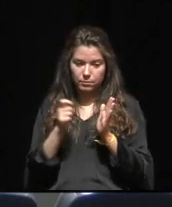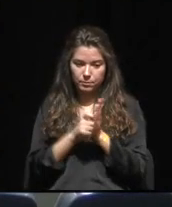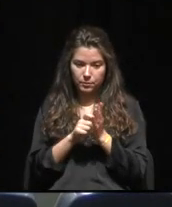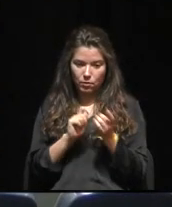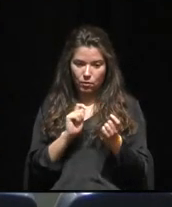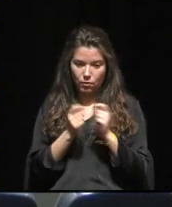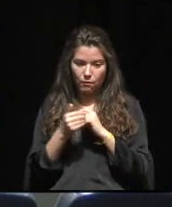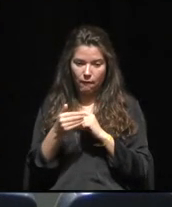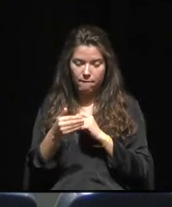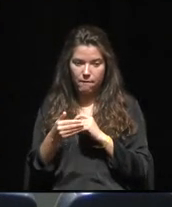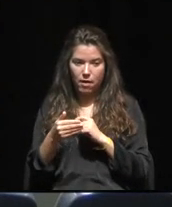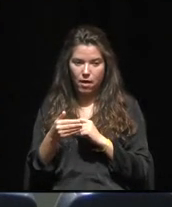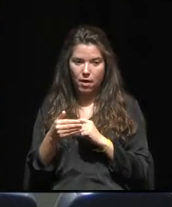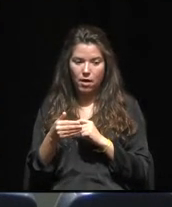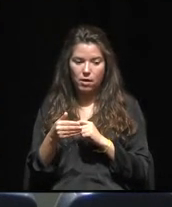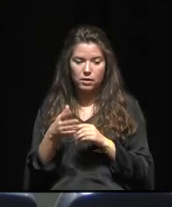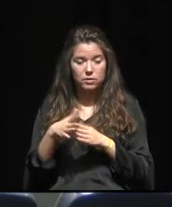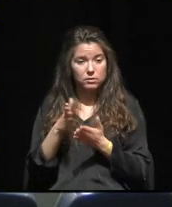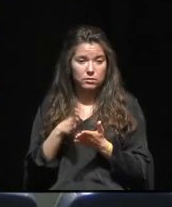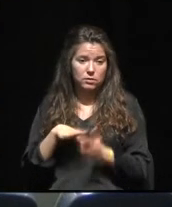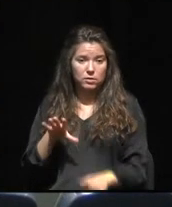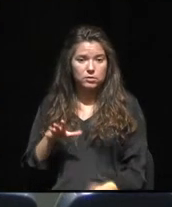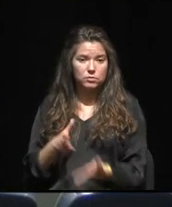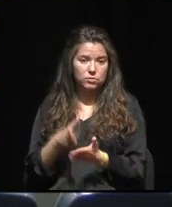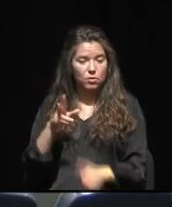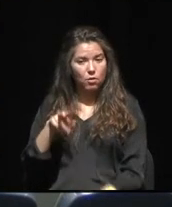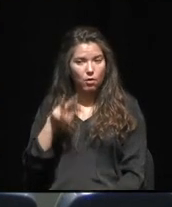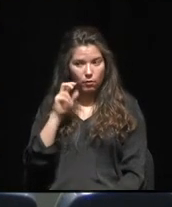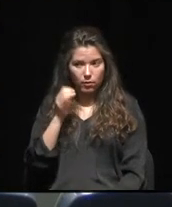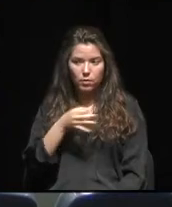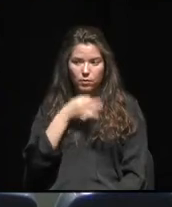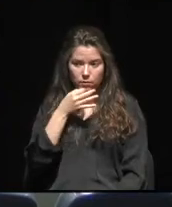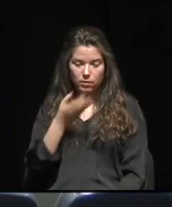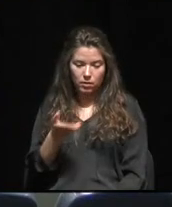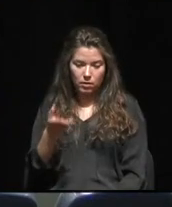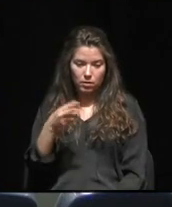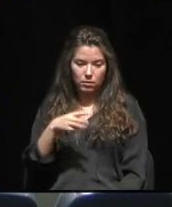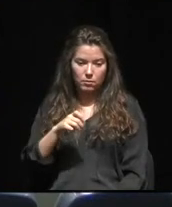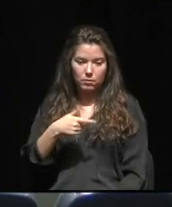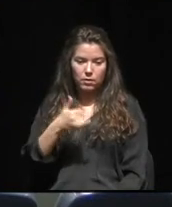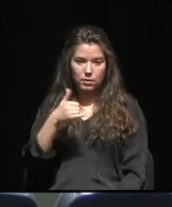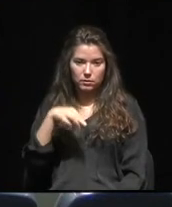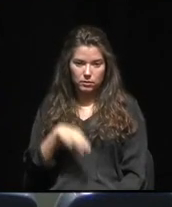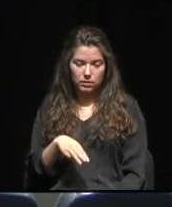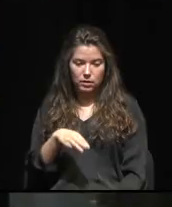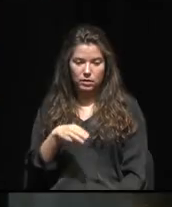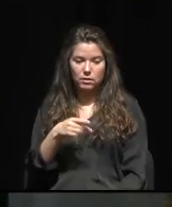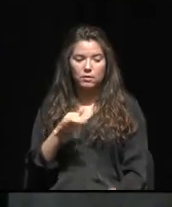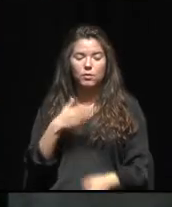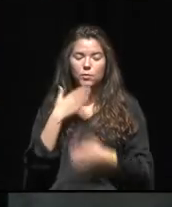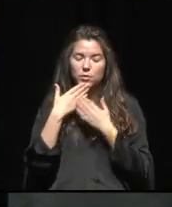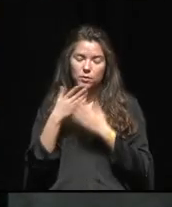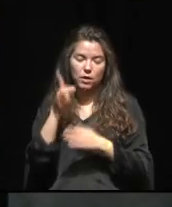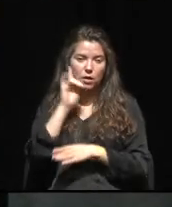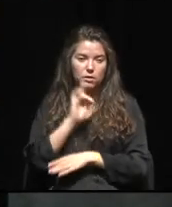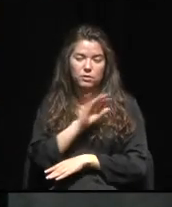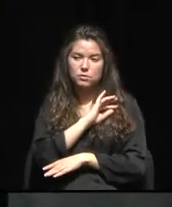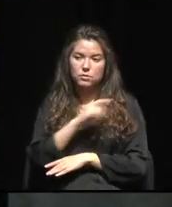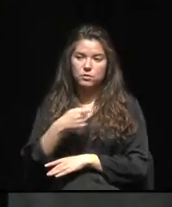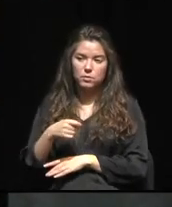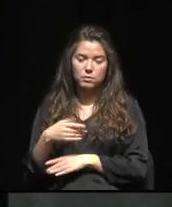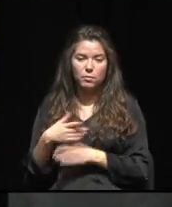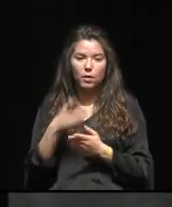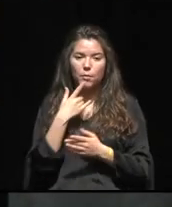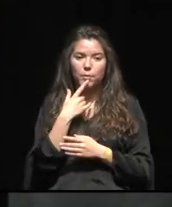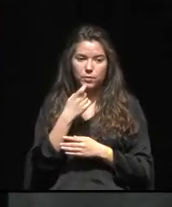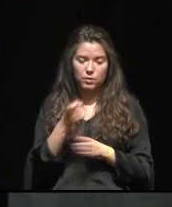votado agora queria só ouvir primeiro para perceber pode passar a palavra ao Deputado Martim bores de Freitas obrigado senhora Presidente era apenas para